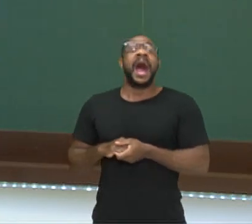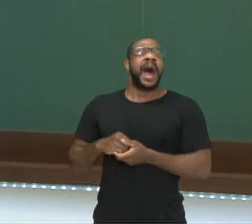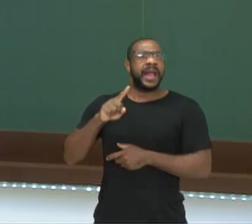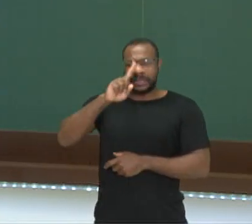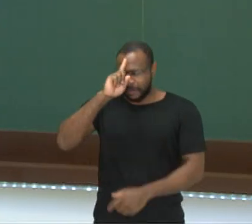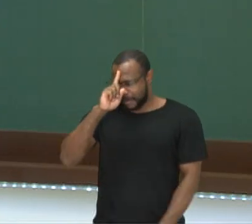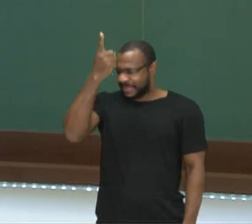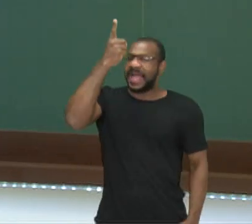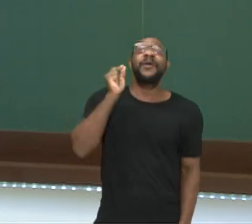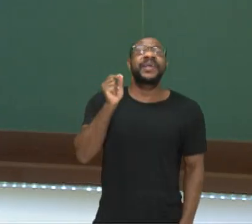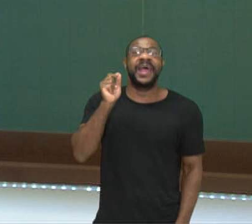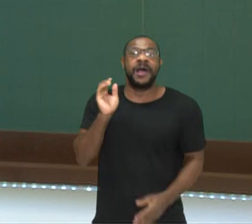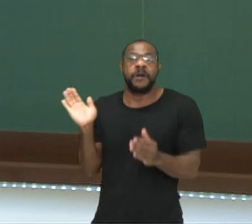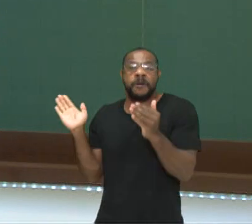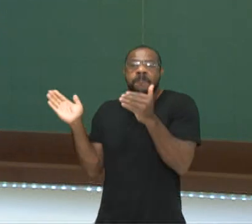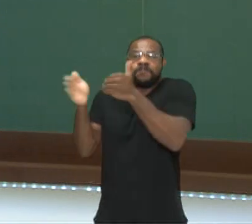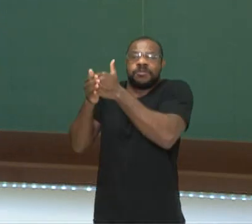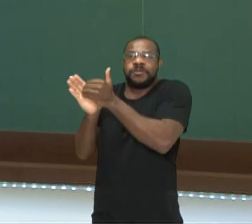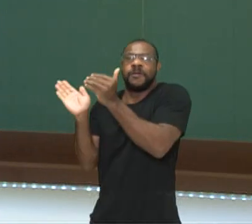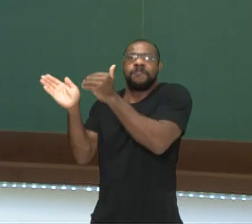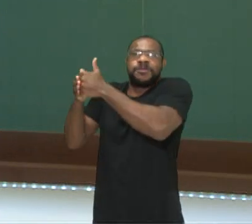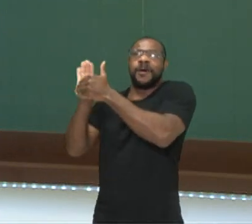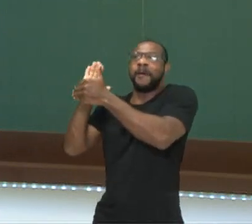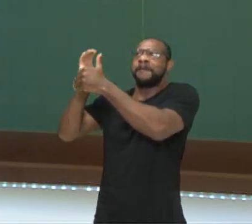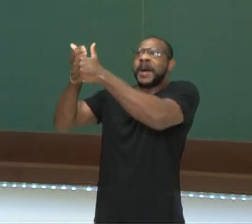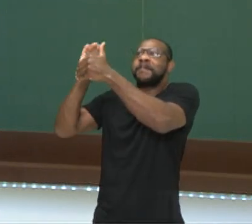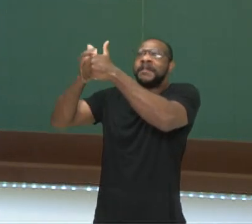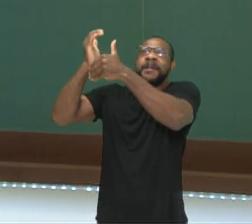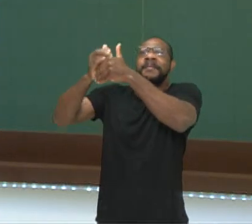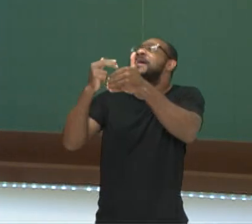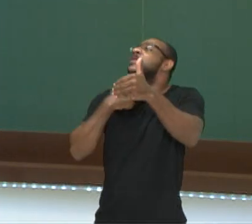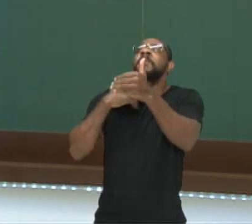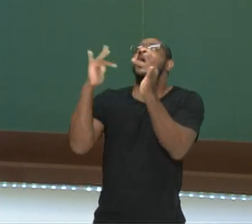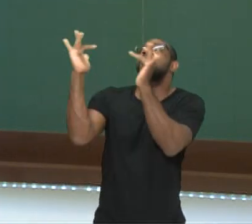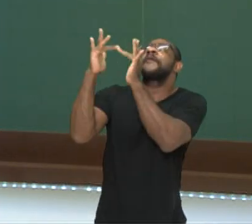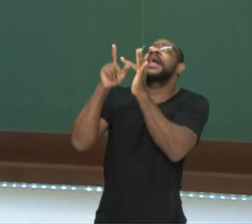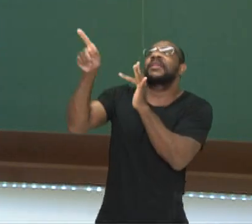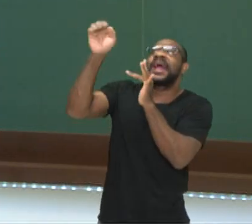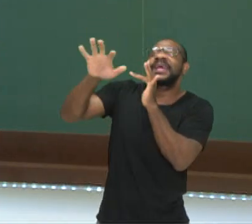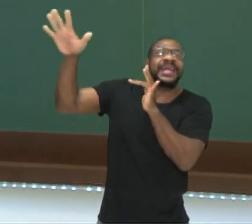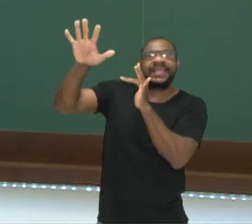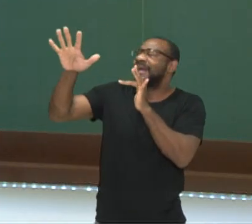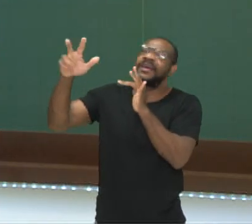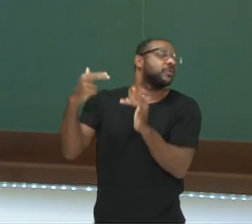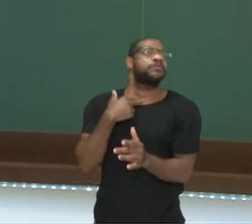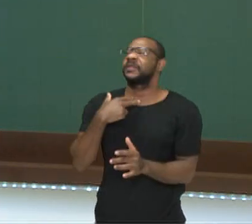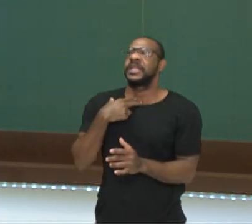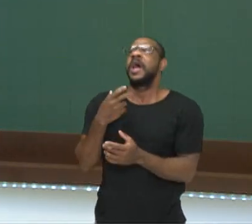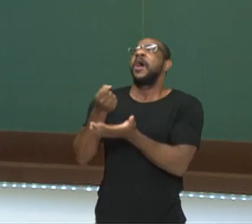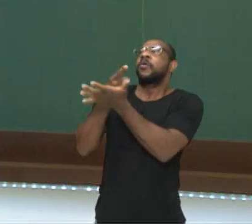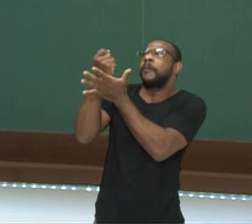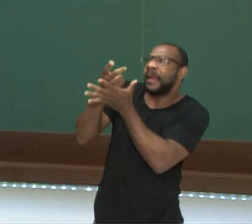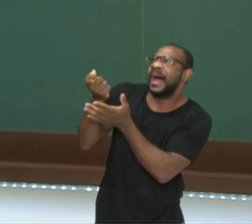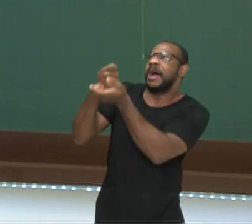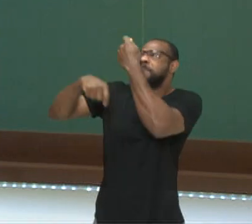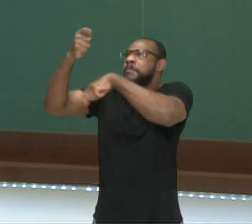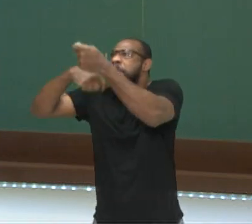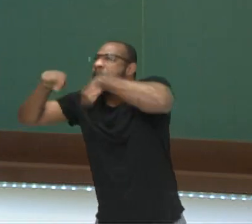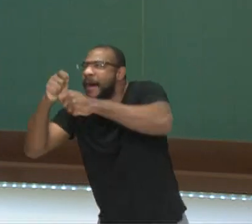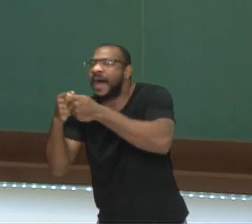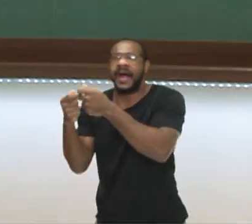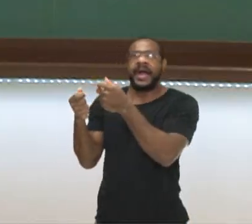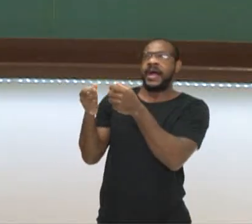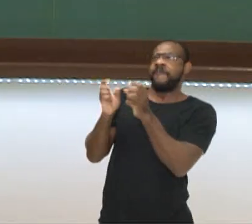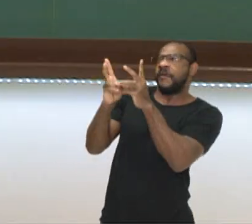nenhuma nação poderia entrar em contato mais com a Inglaterra? Não poderia mais fazer comércio,